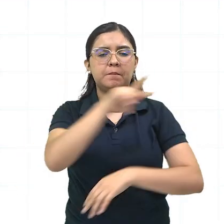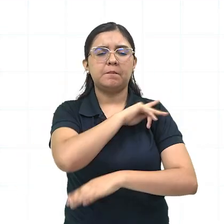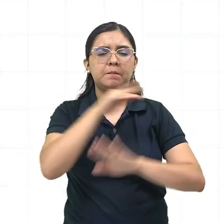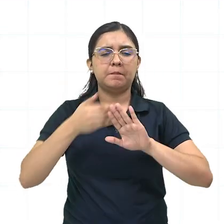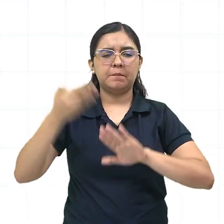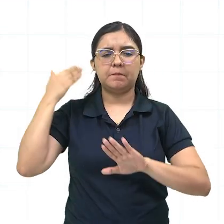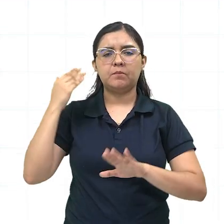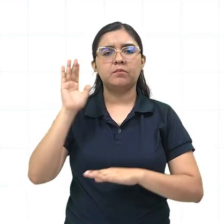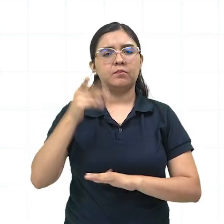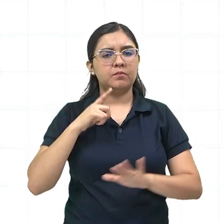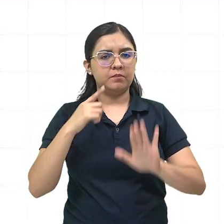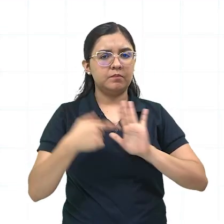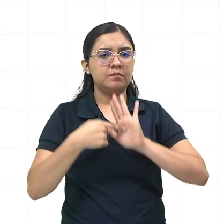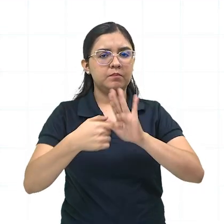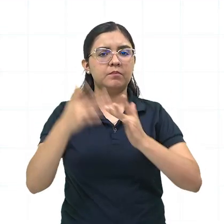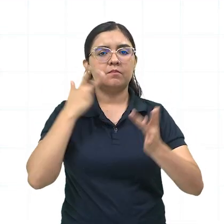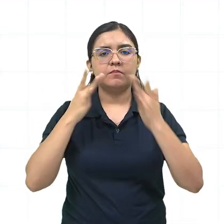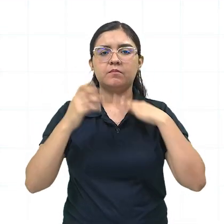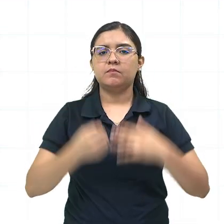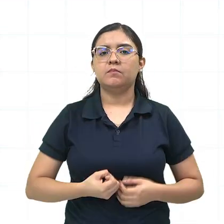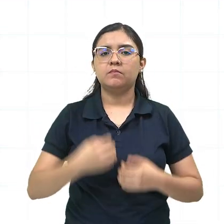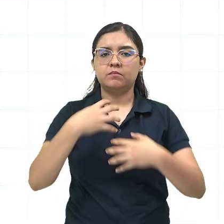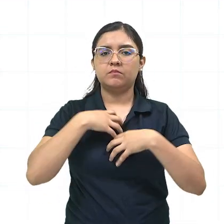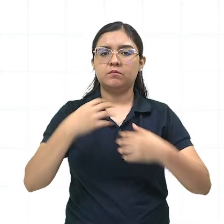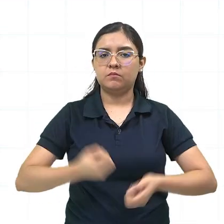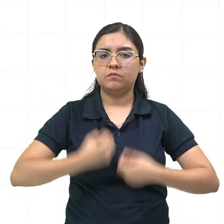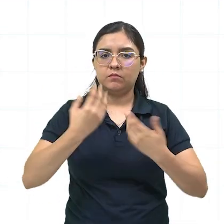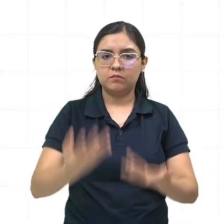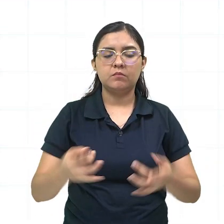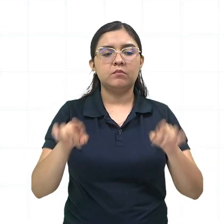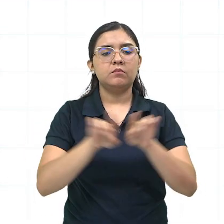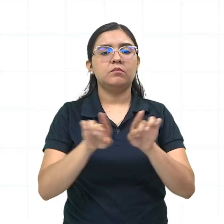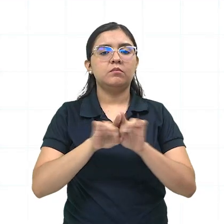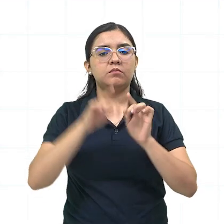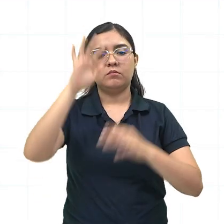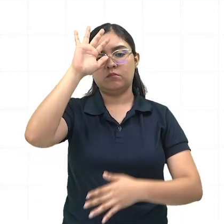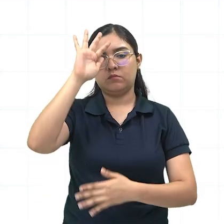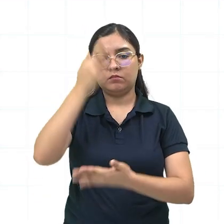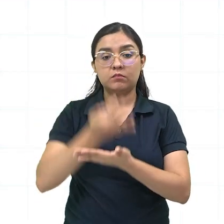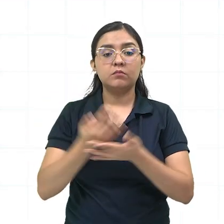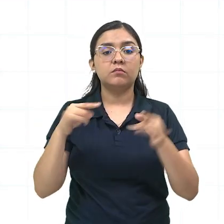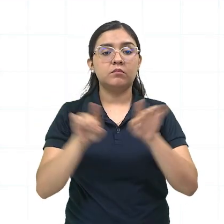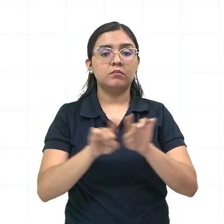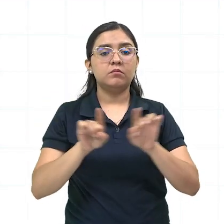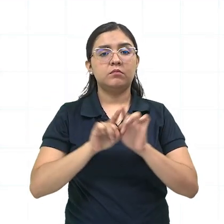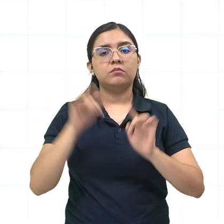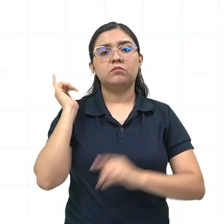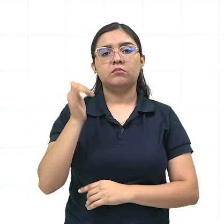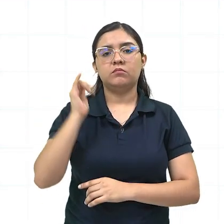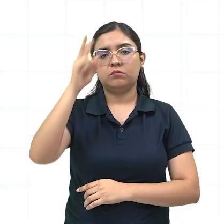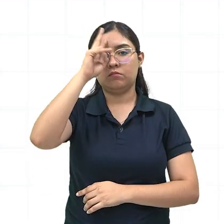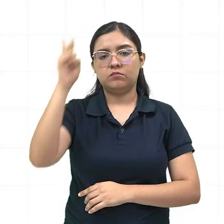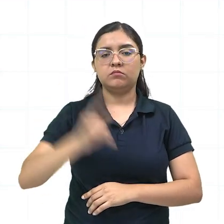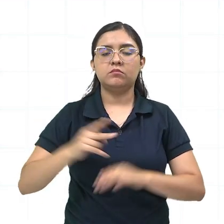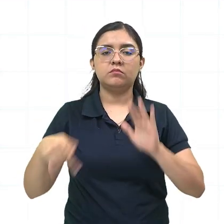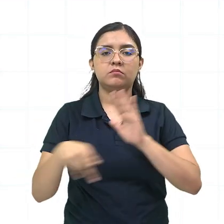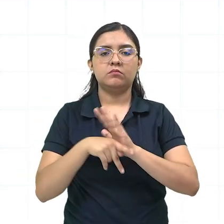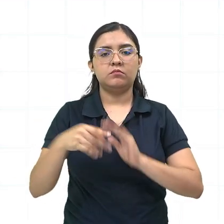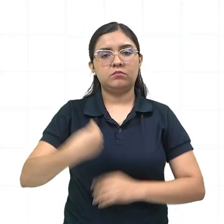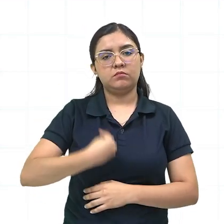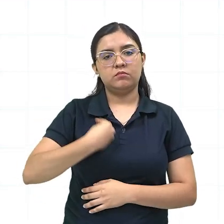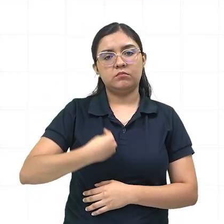já fazia teatro para expressar seus sentimentos, sua fé e para contar histórias sobre a sua vida